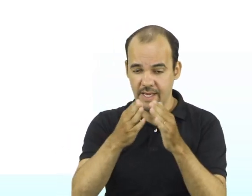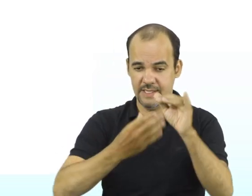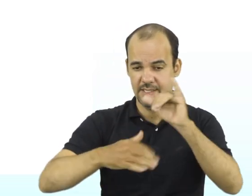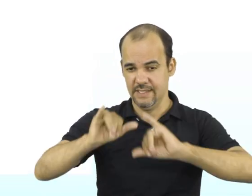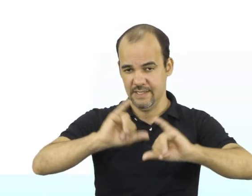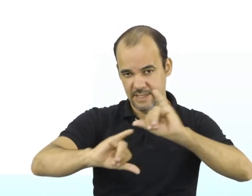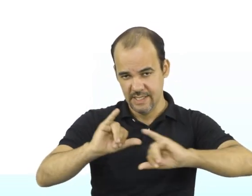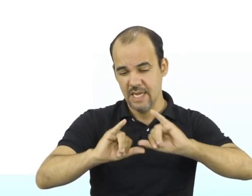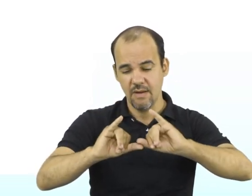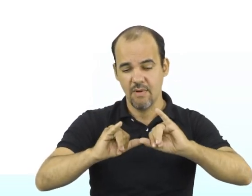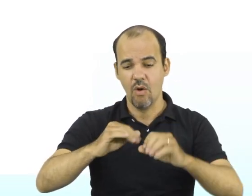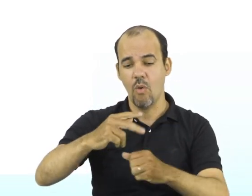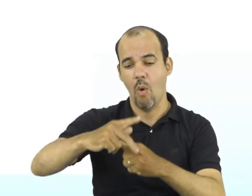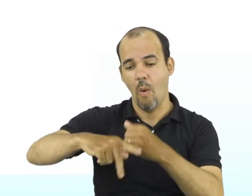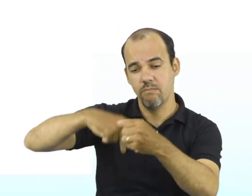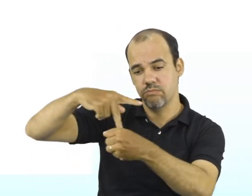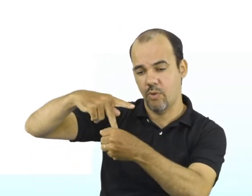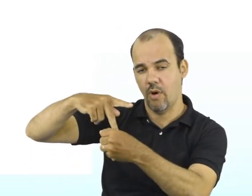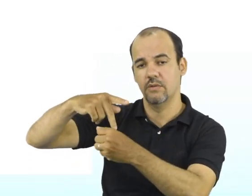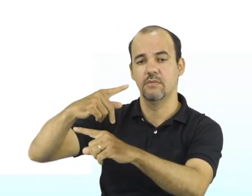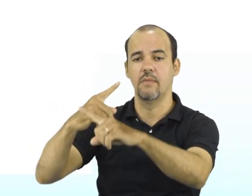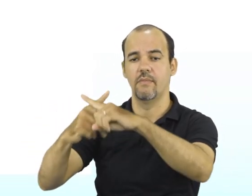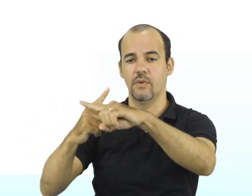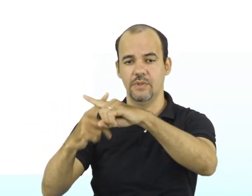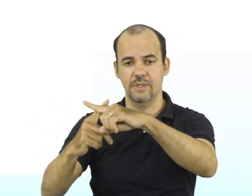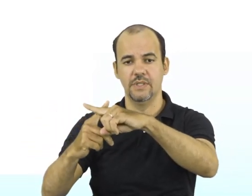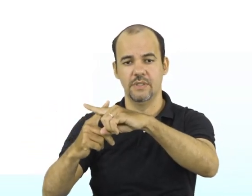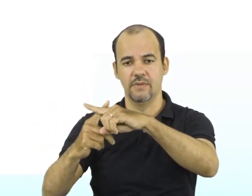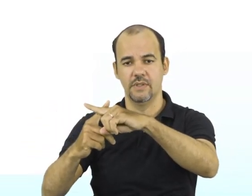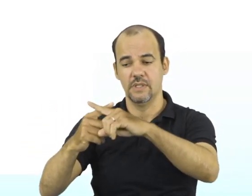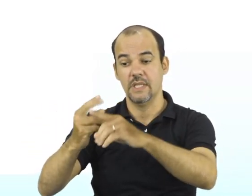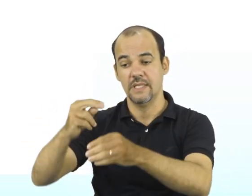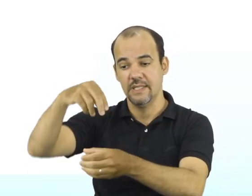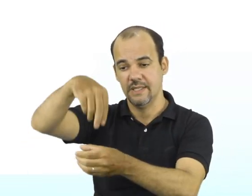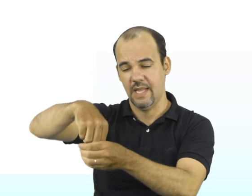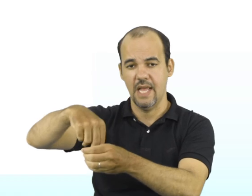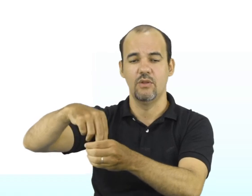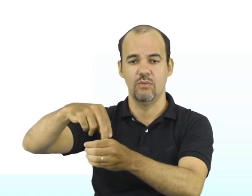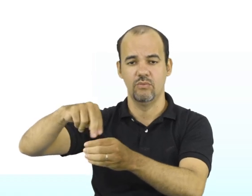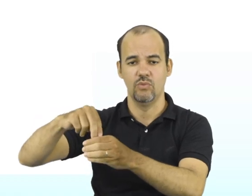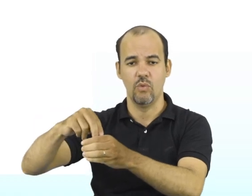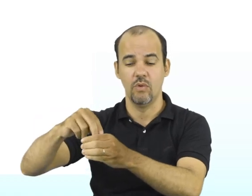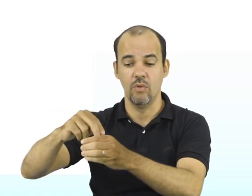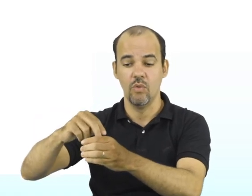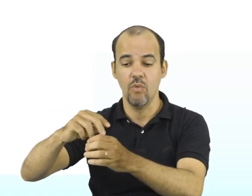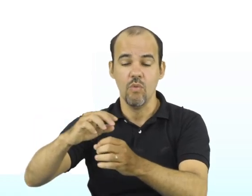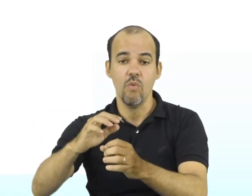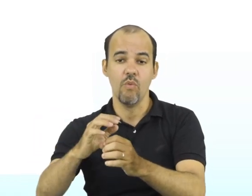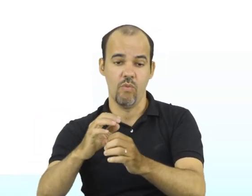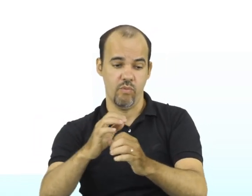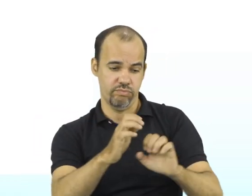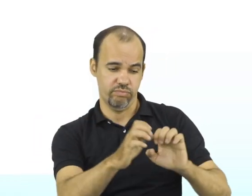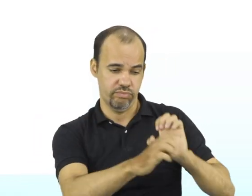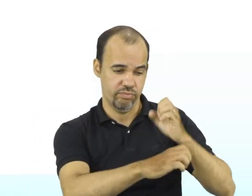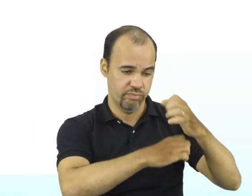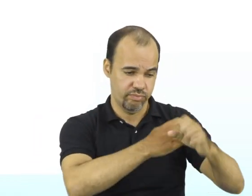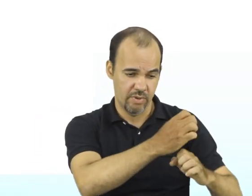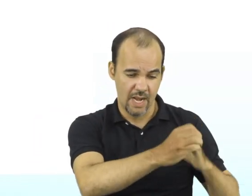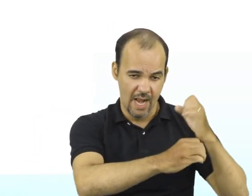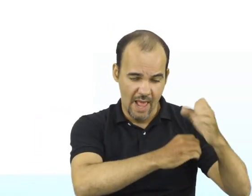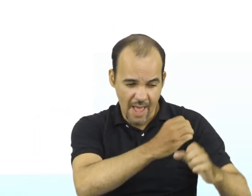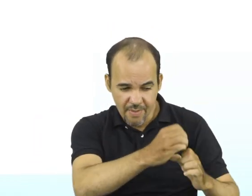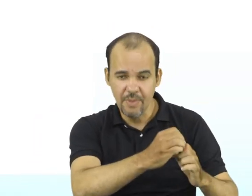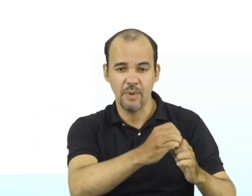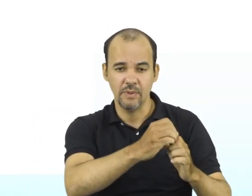estou te mostrando aí tem carga positiva, tá no núcleo. O elétron tem carga